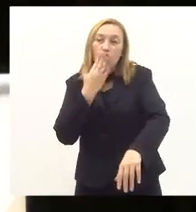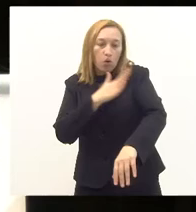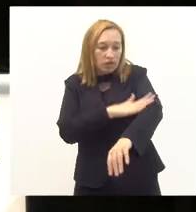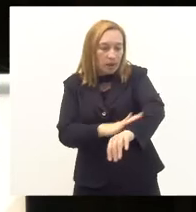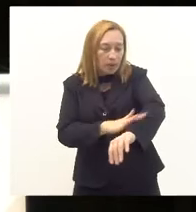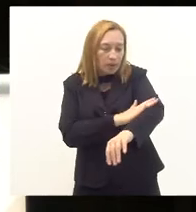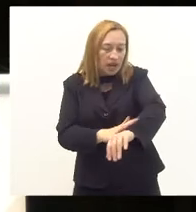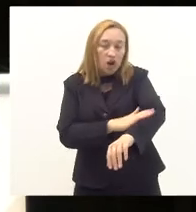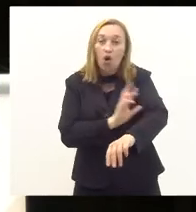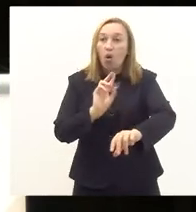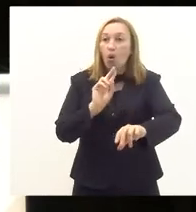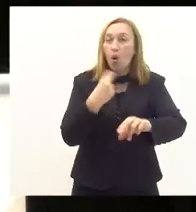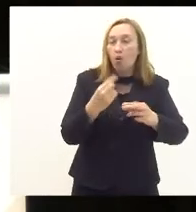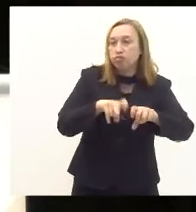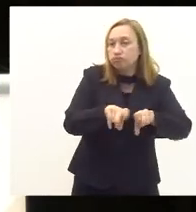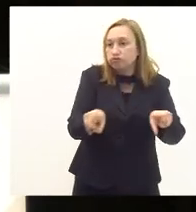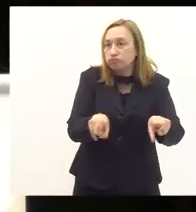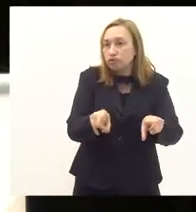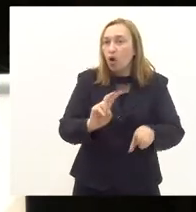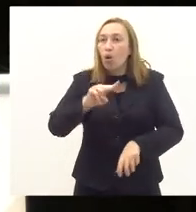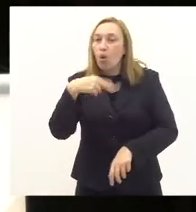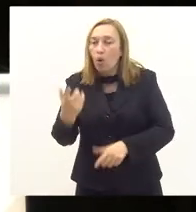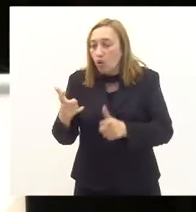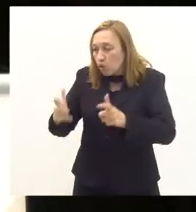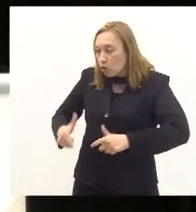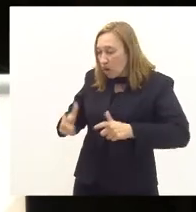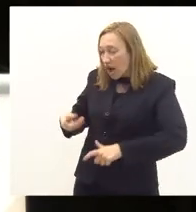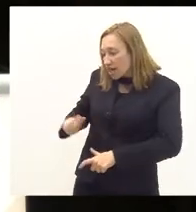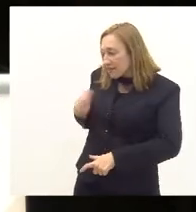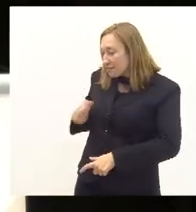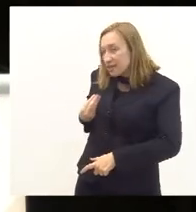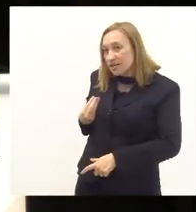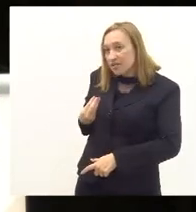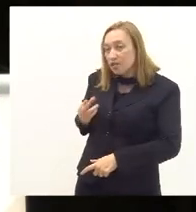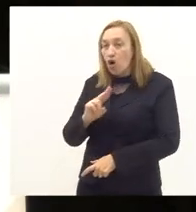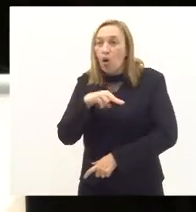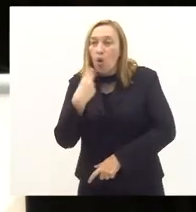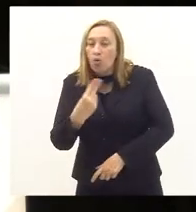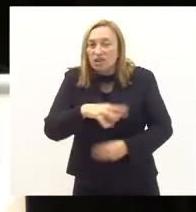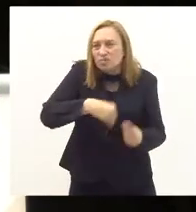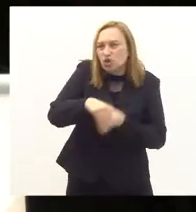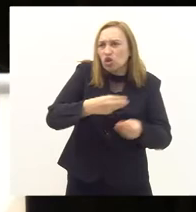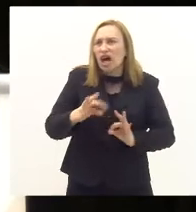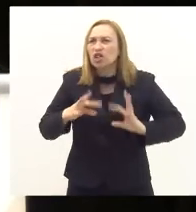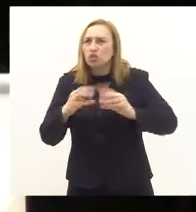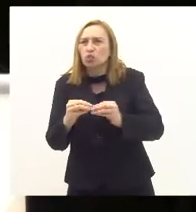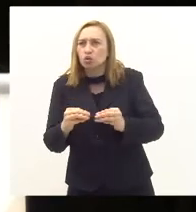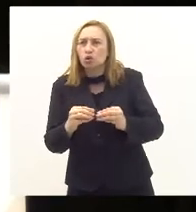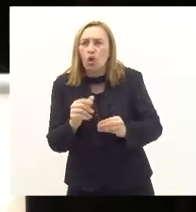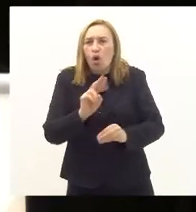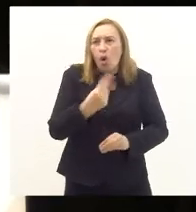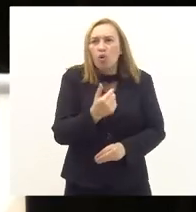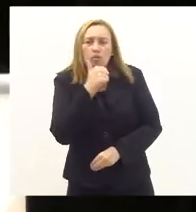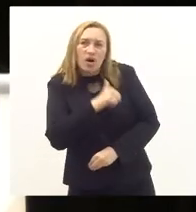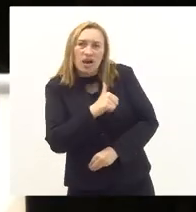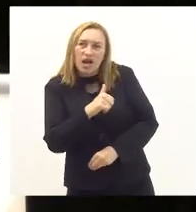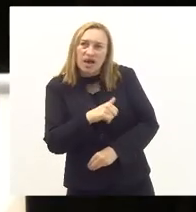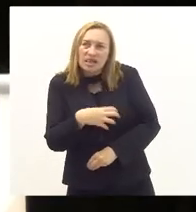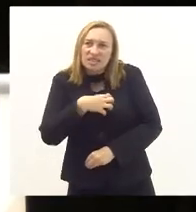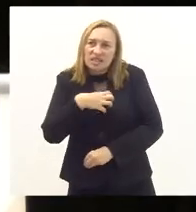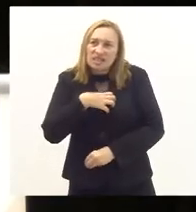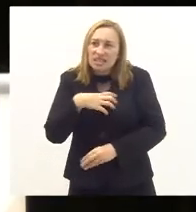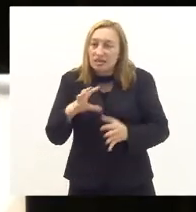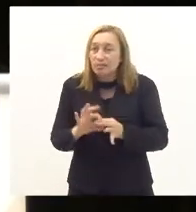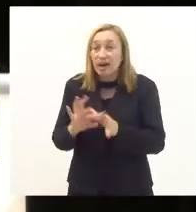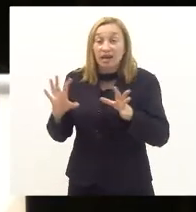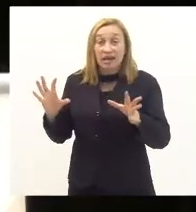ou a orientação sexual, ou a região de onde veio, ou se misturar tudo, ou se for mulher, ele se sente mais à